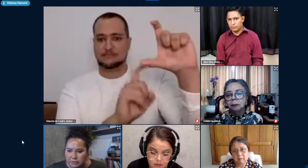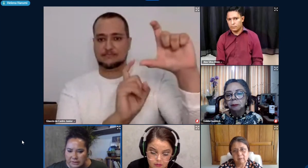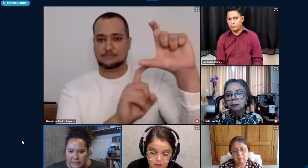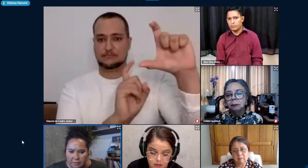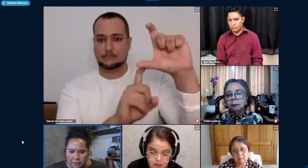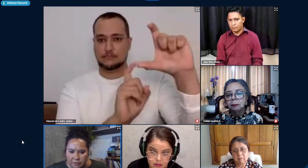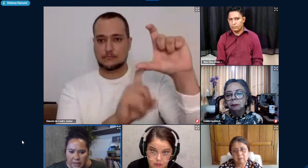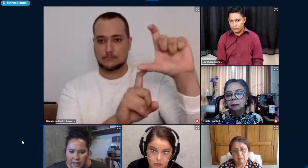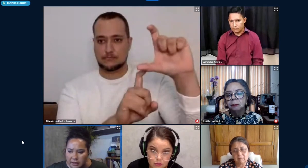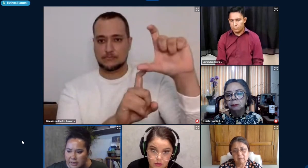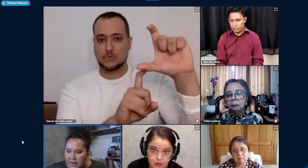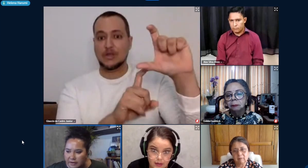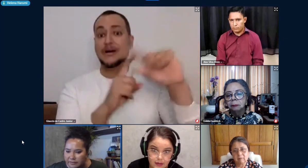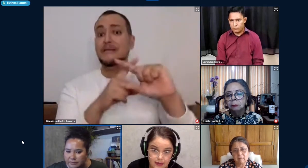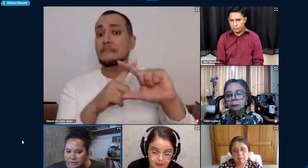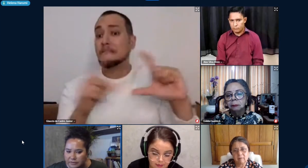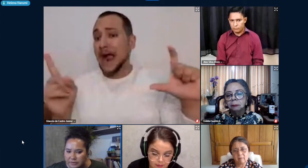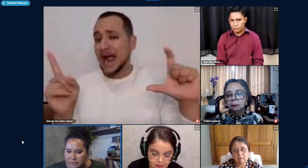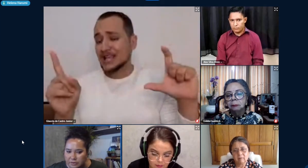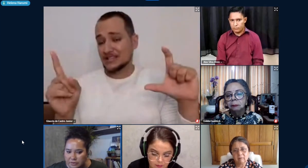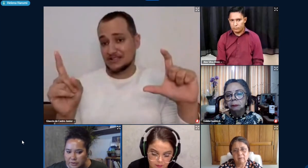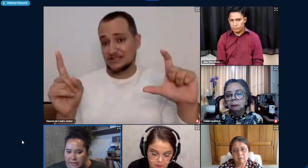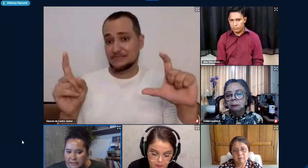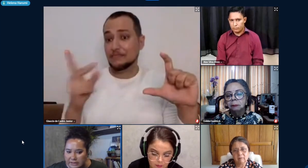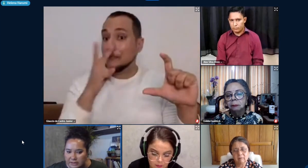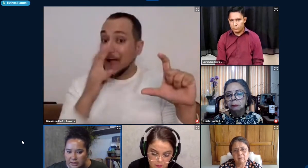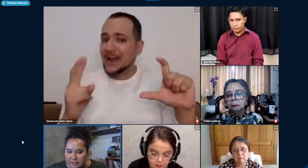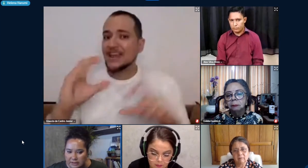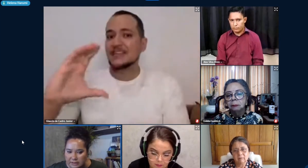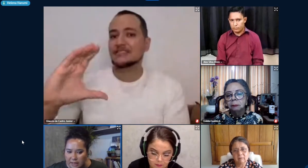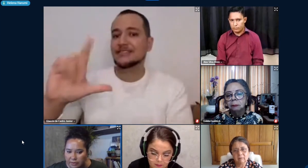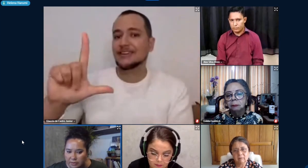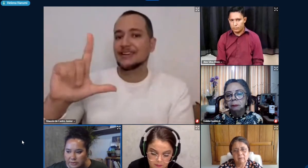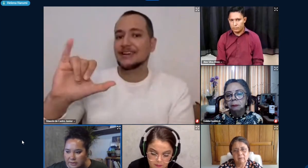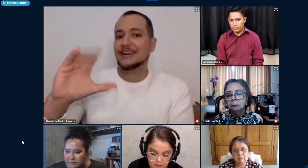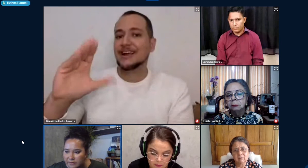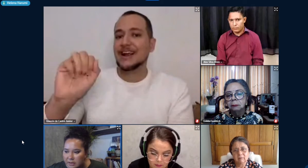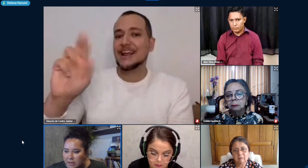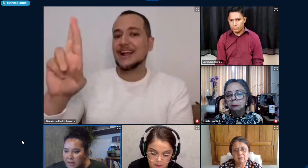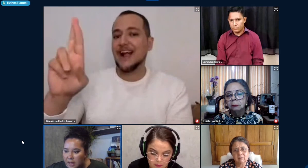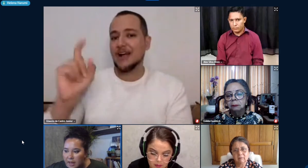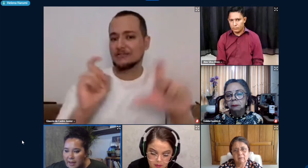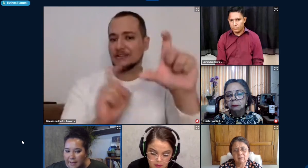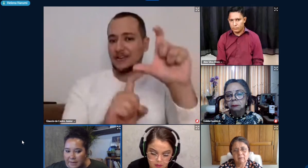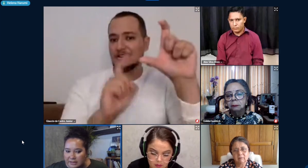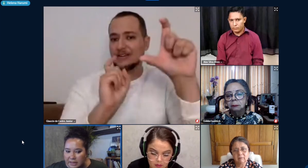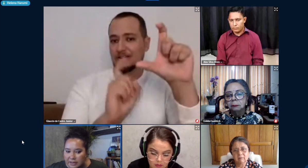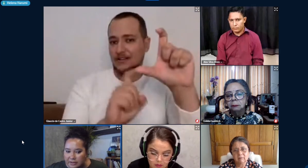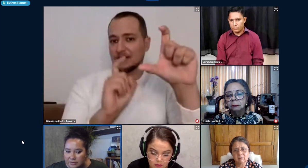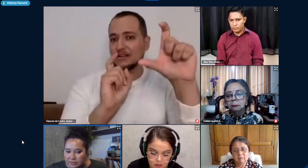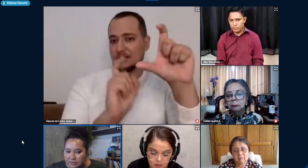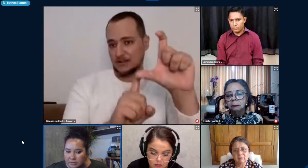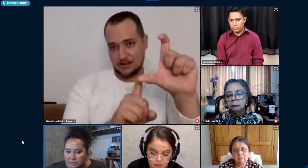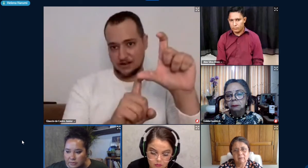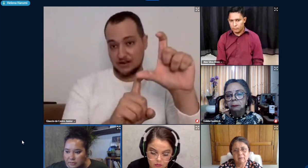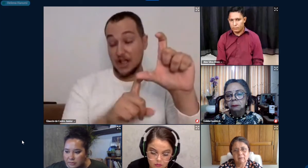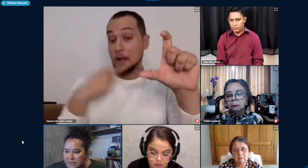pequeno símbolo, né? Gráfico, acho que você utilizou esse sinal, inclusive. Mas ele